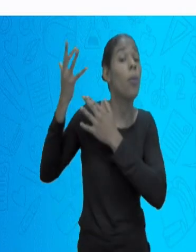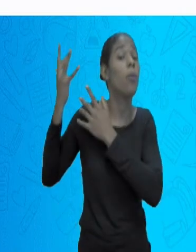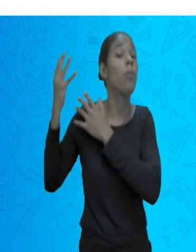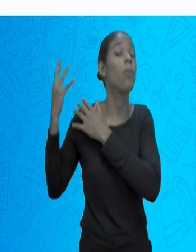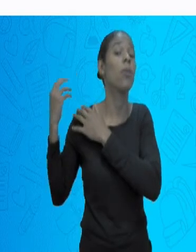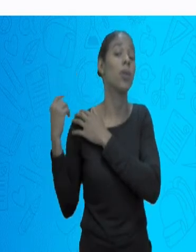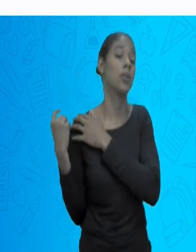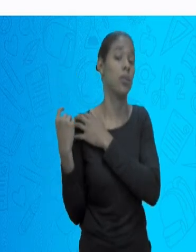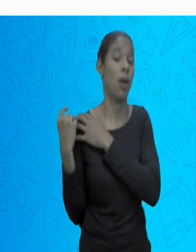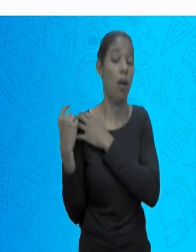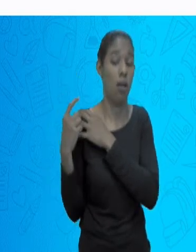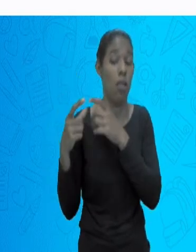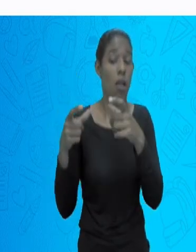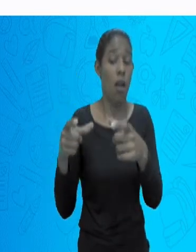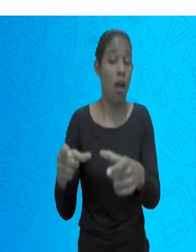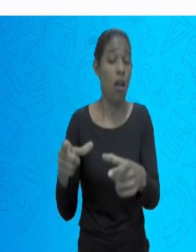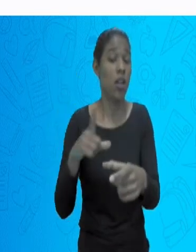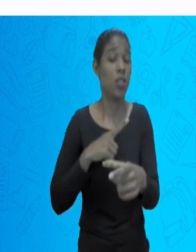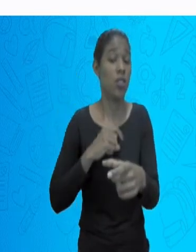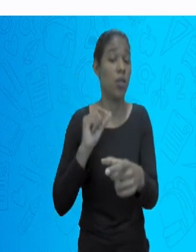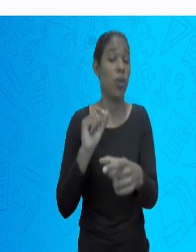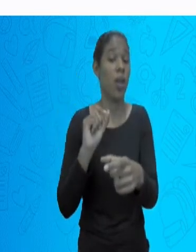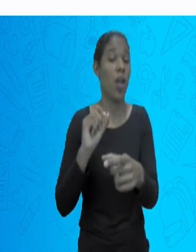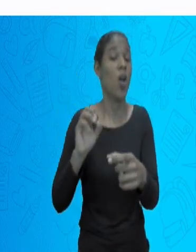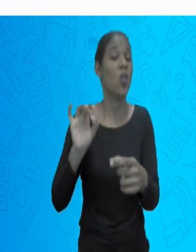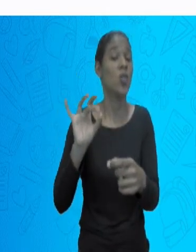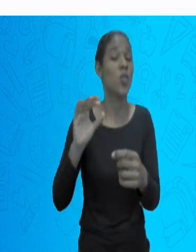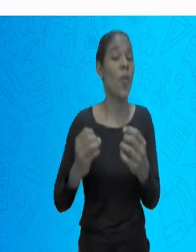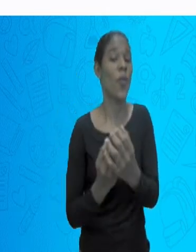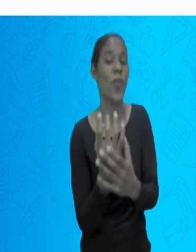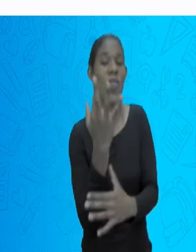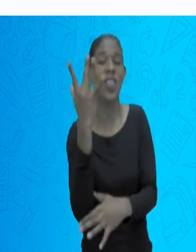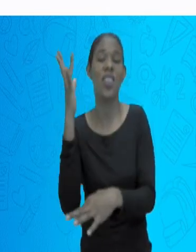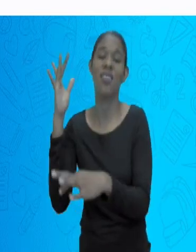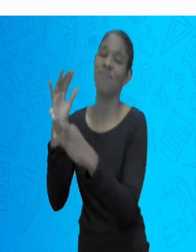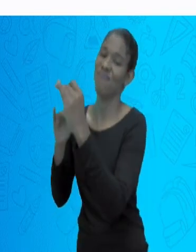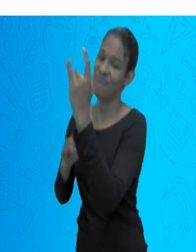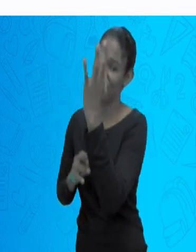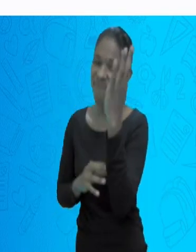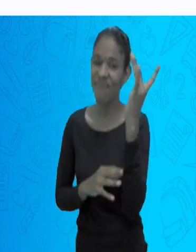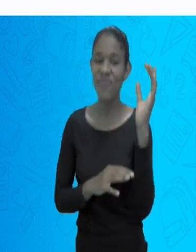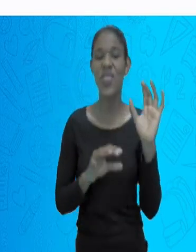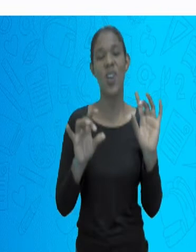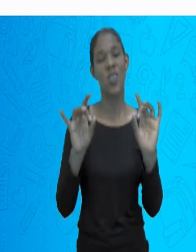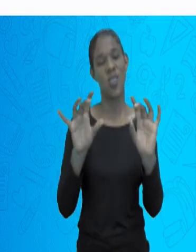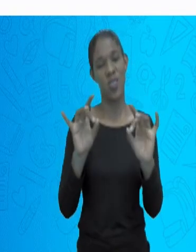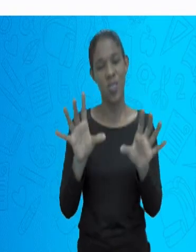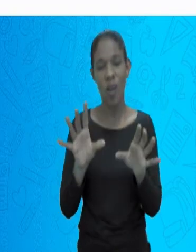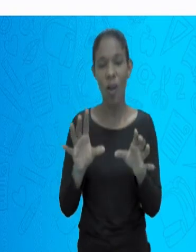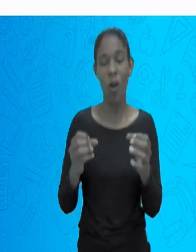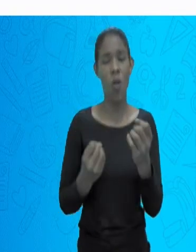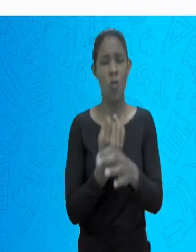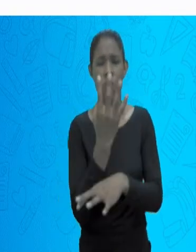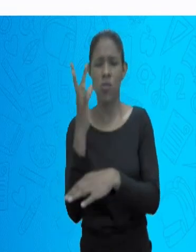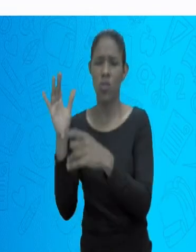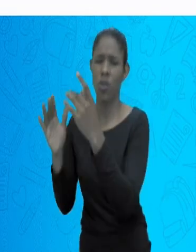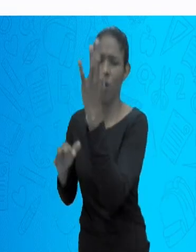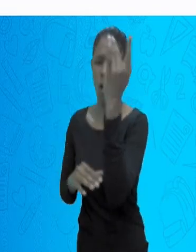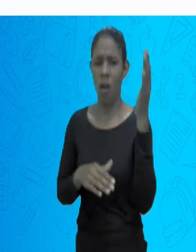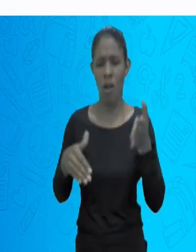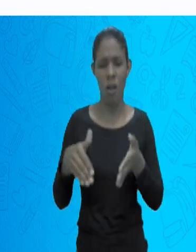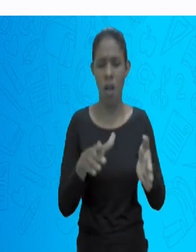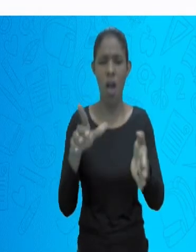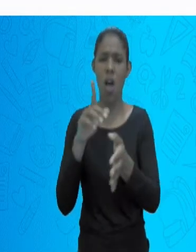paisagens naturais antigamente de ter a cidade, como as florestas, os rios, os lagos, as